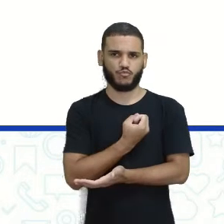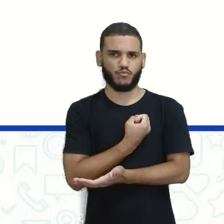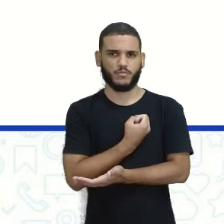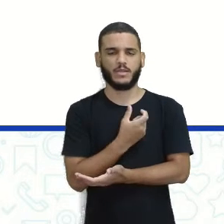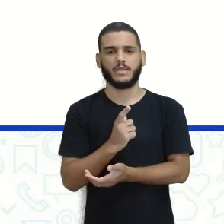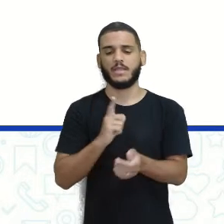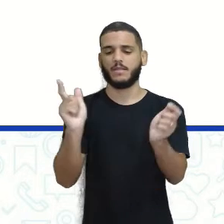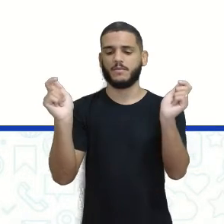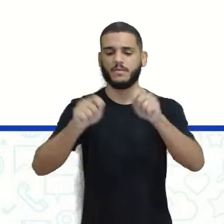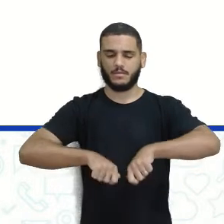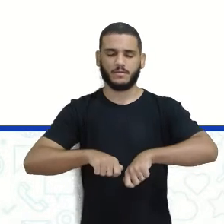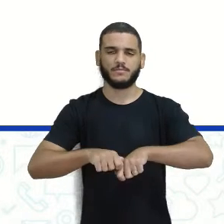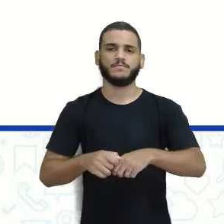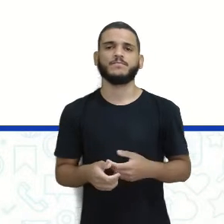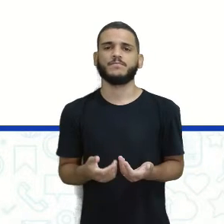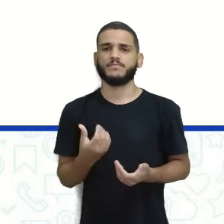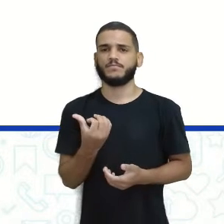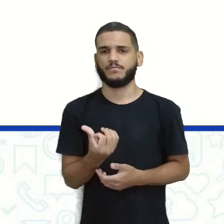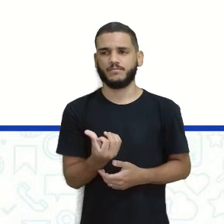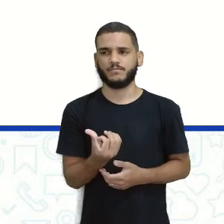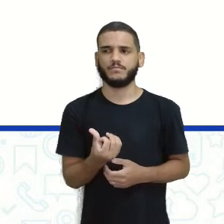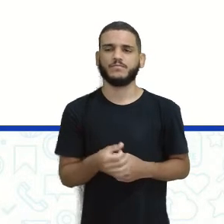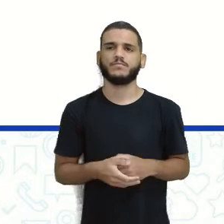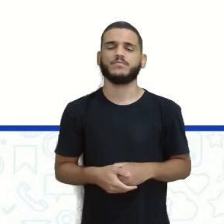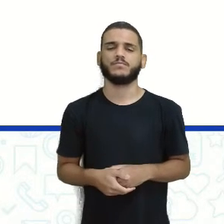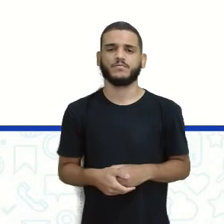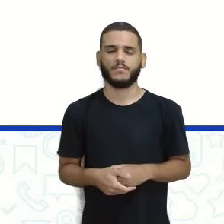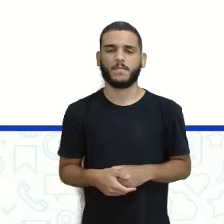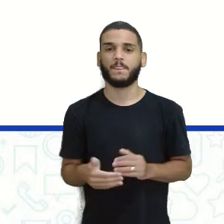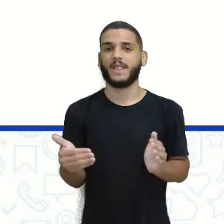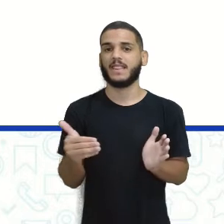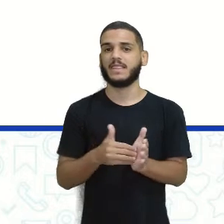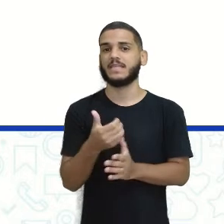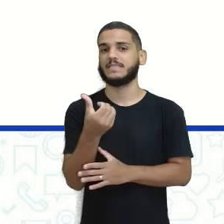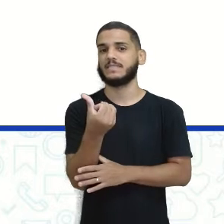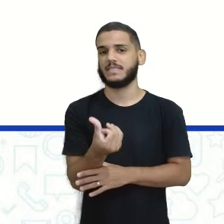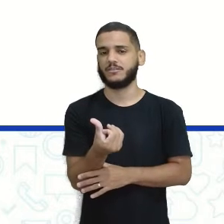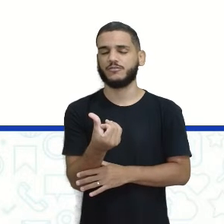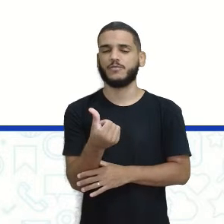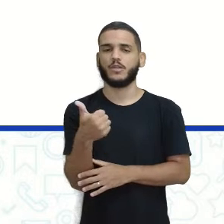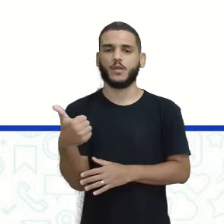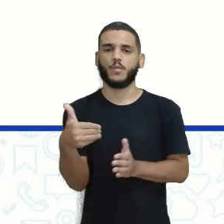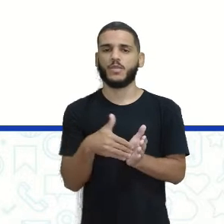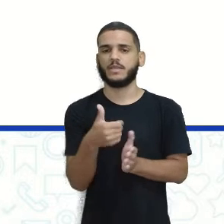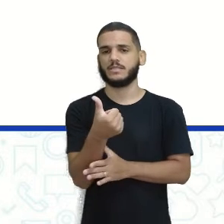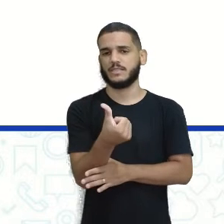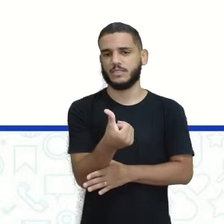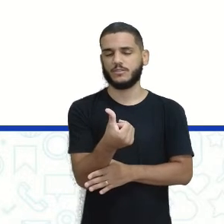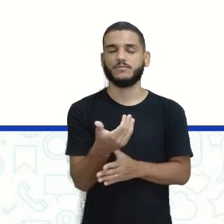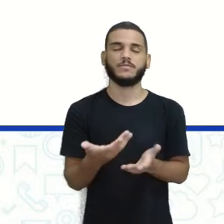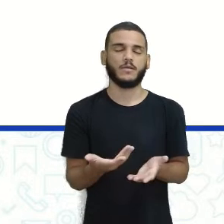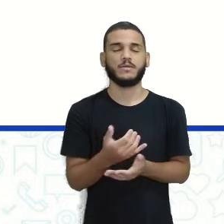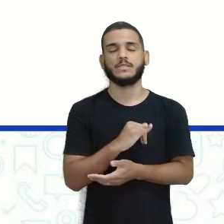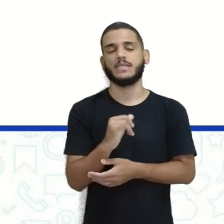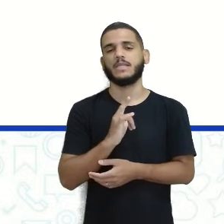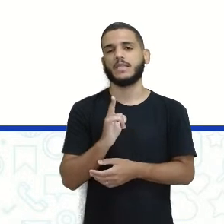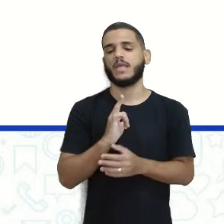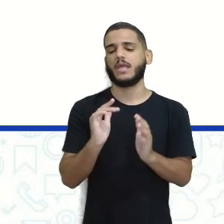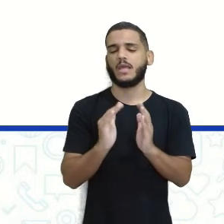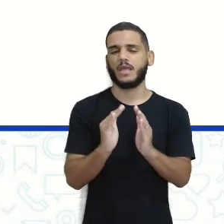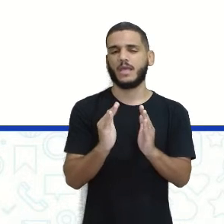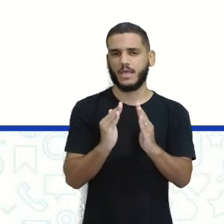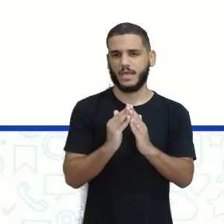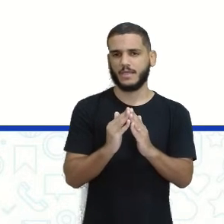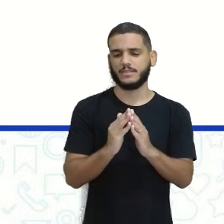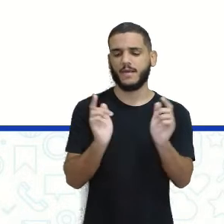6 possibilidades. 1, 2, 3, 4, 5, 6. Se você tem algum dado em casa, você observa